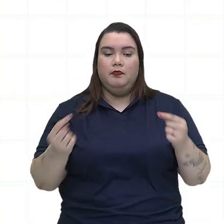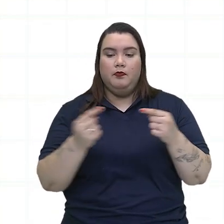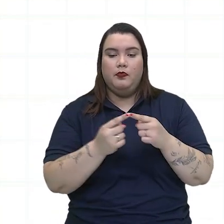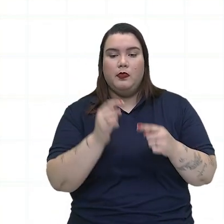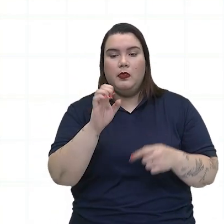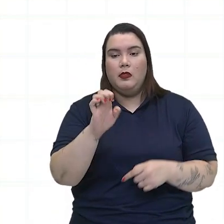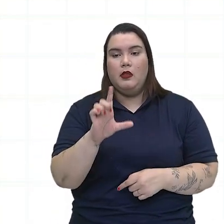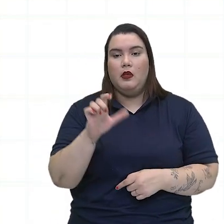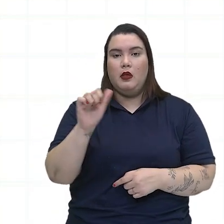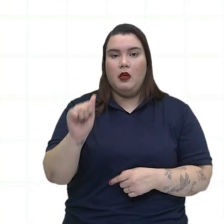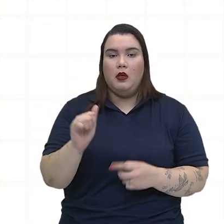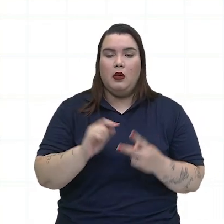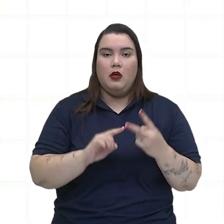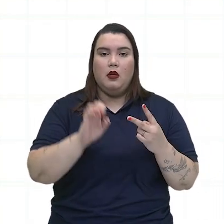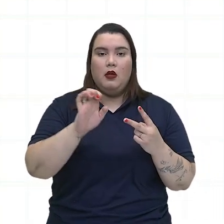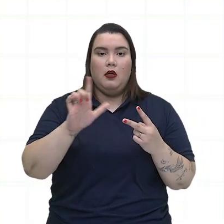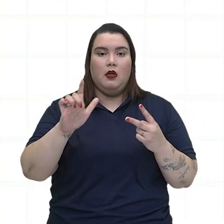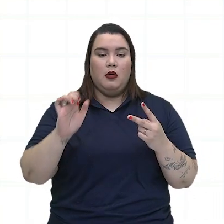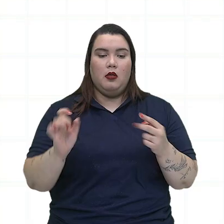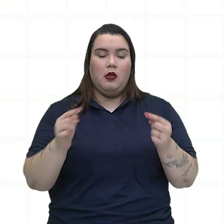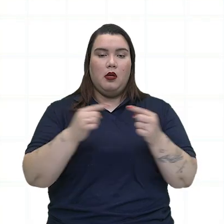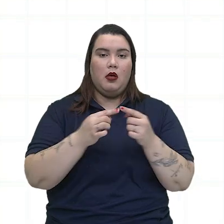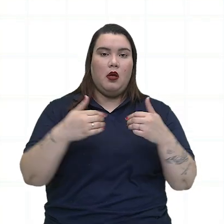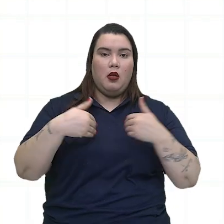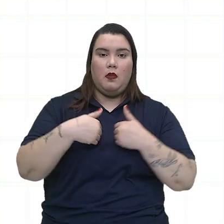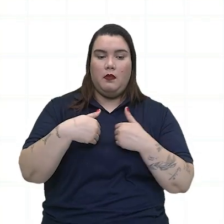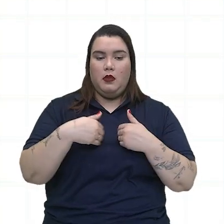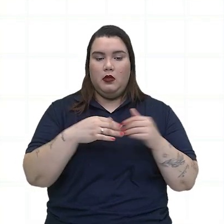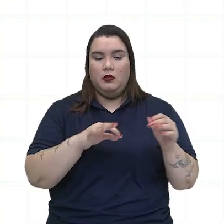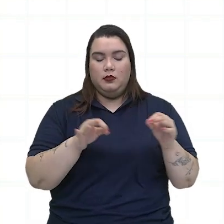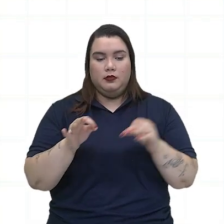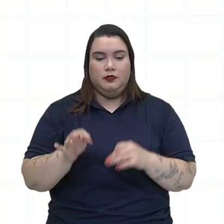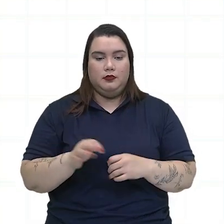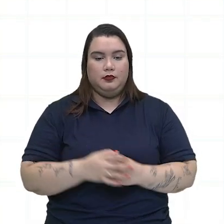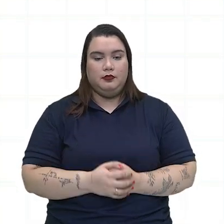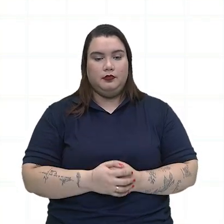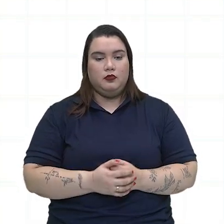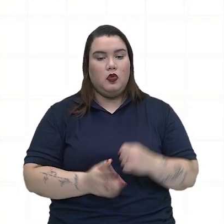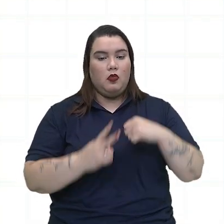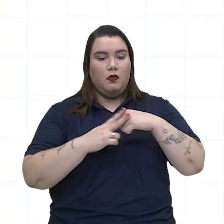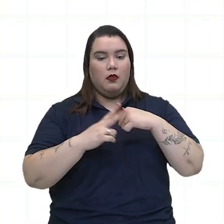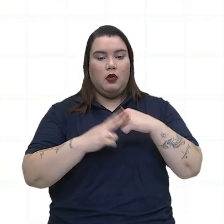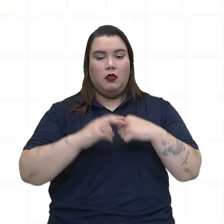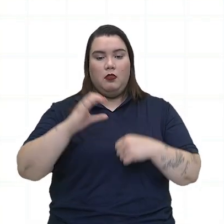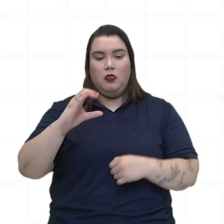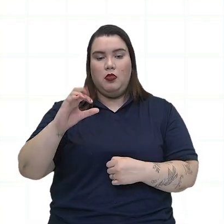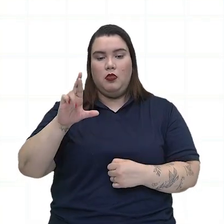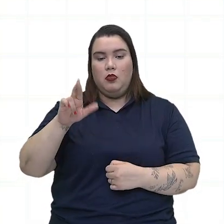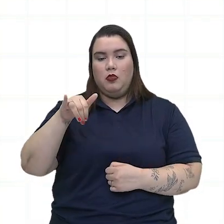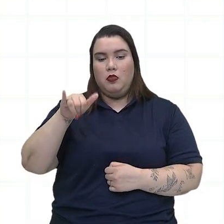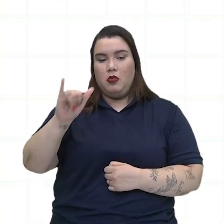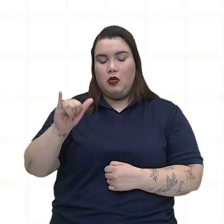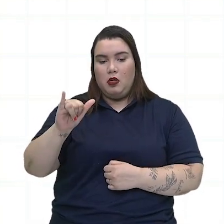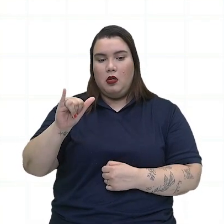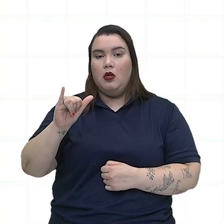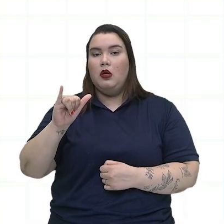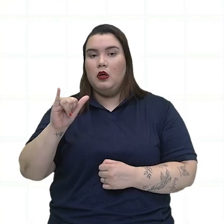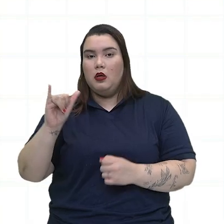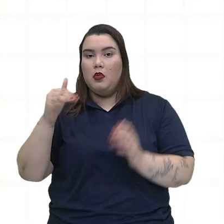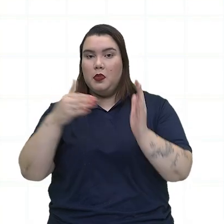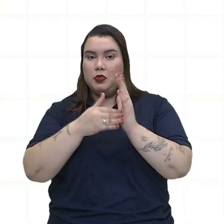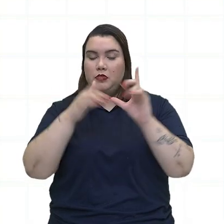ela, ou ele, né, para animais. E aqui, olha só, o verbo cry, terminou Y e antes dele tem